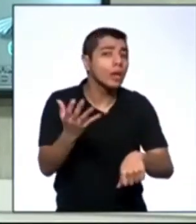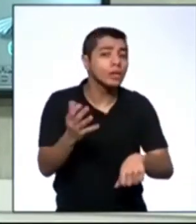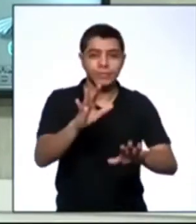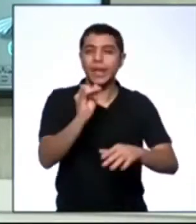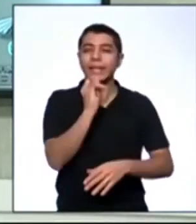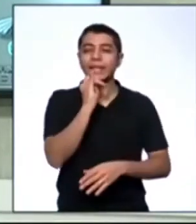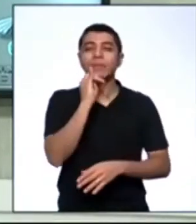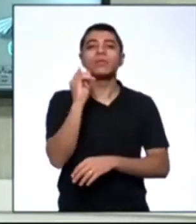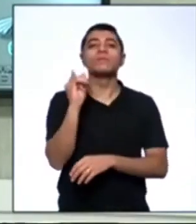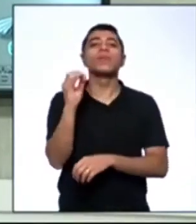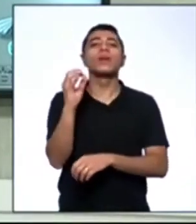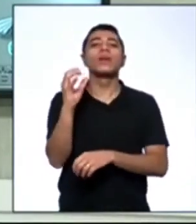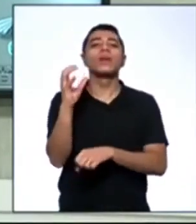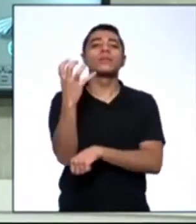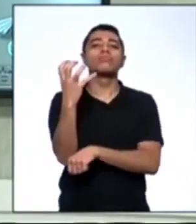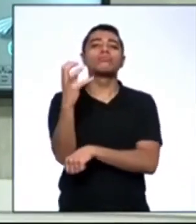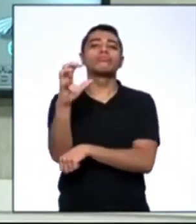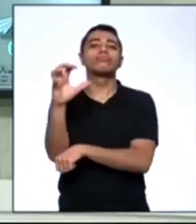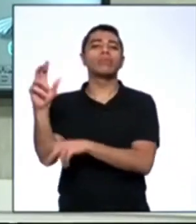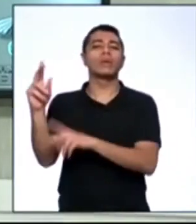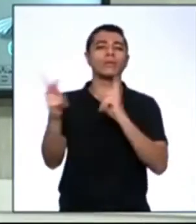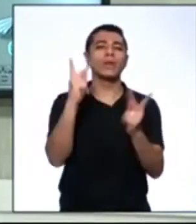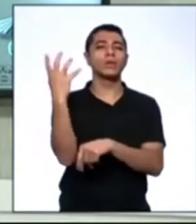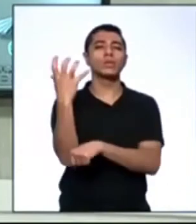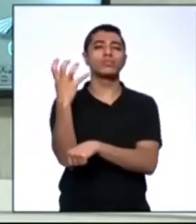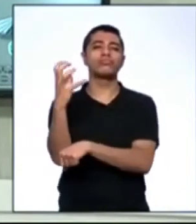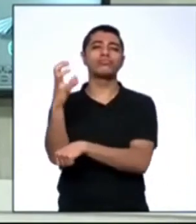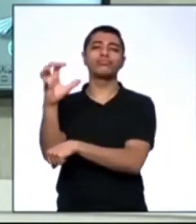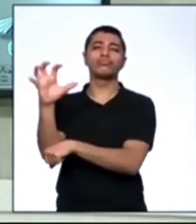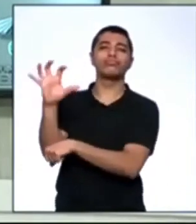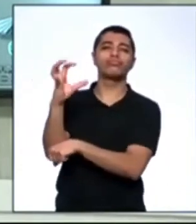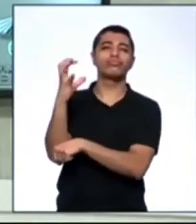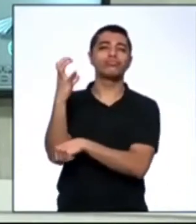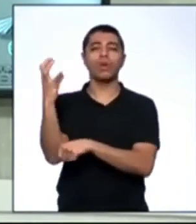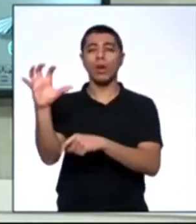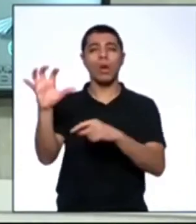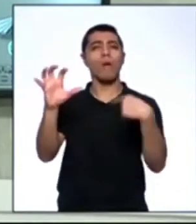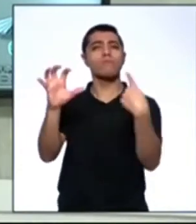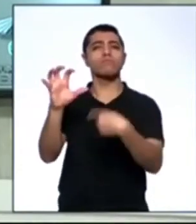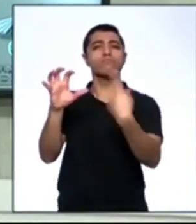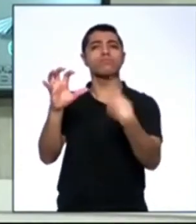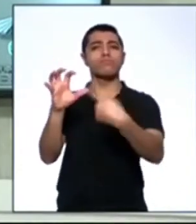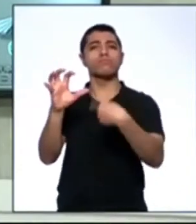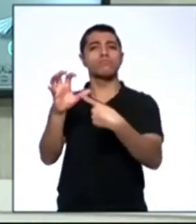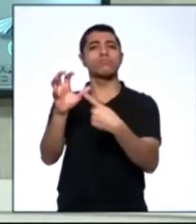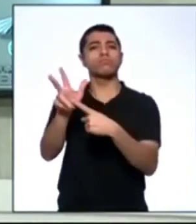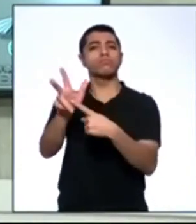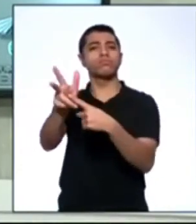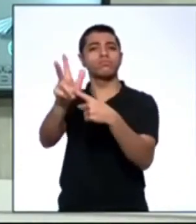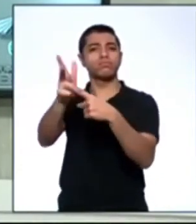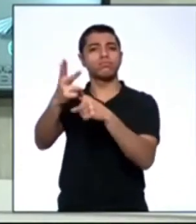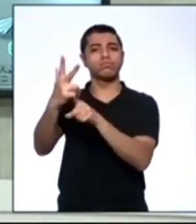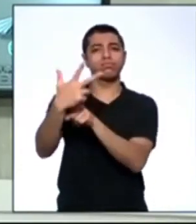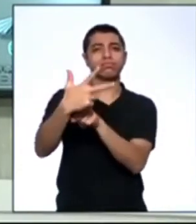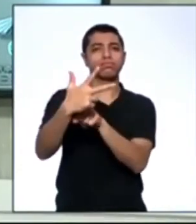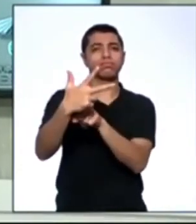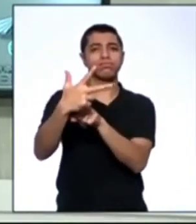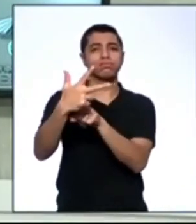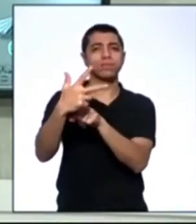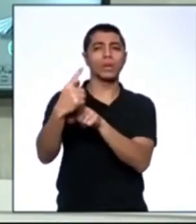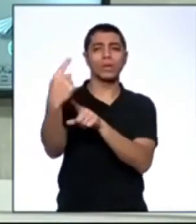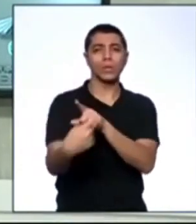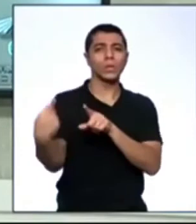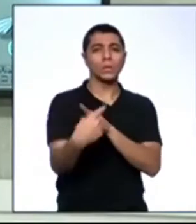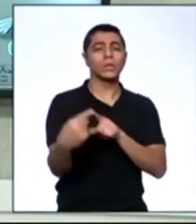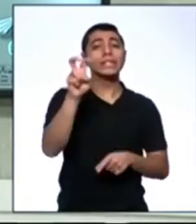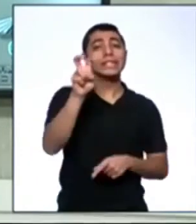segundo, né? Olha, tal engrenagem está girando com 3 RPM, 3 rotações por minuto, né? Número